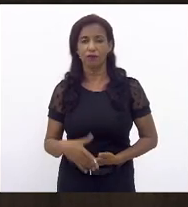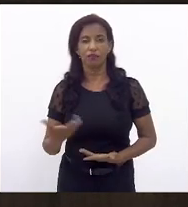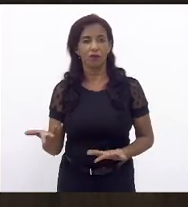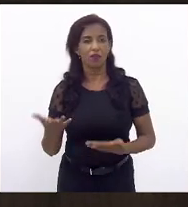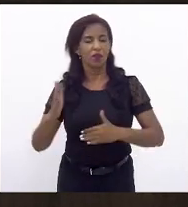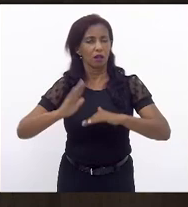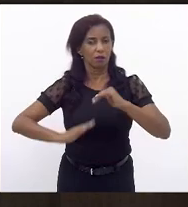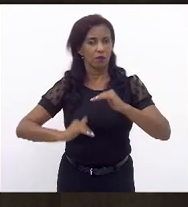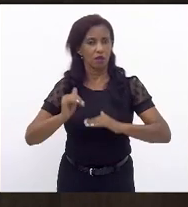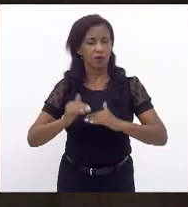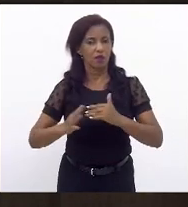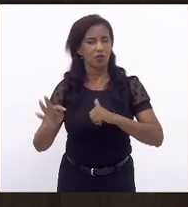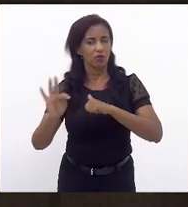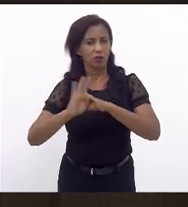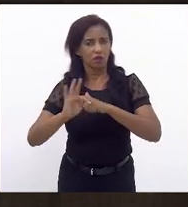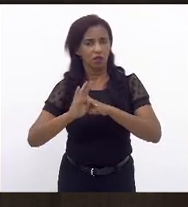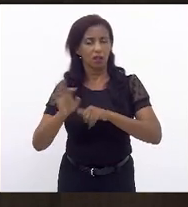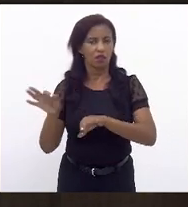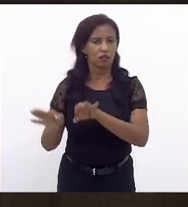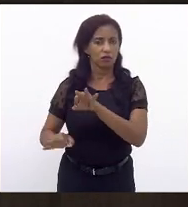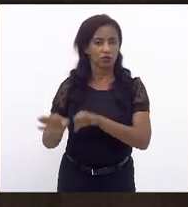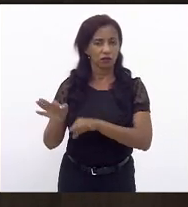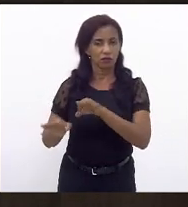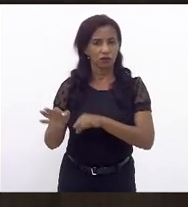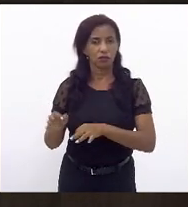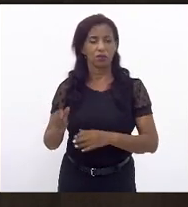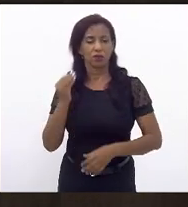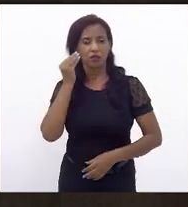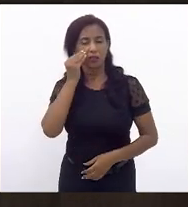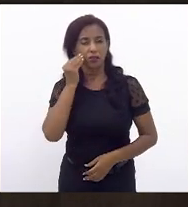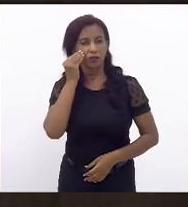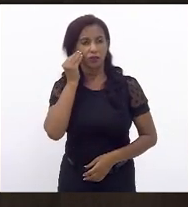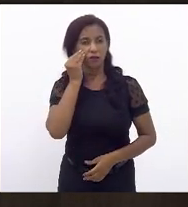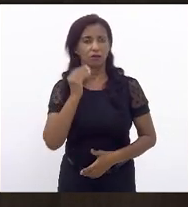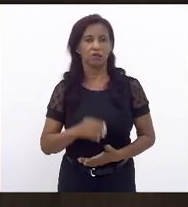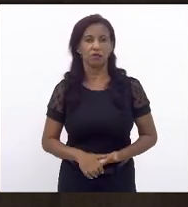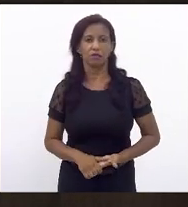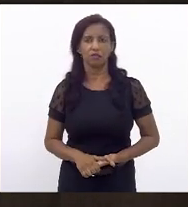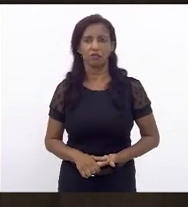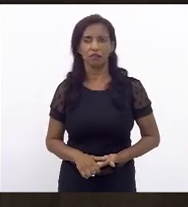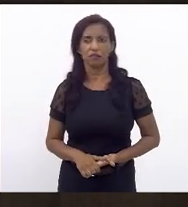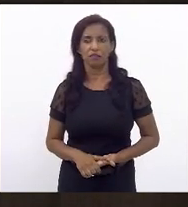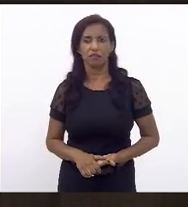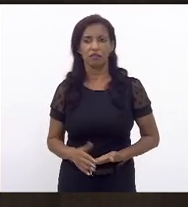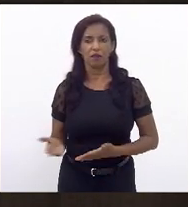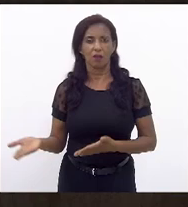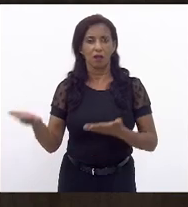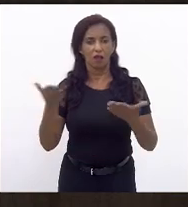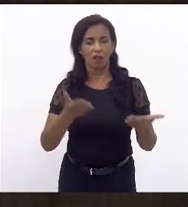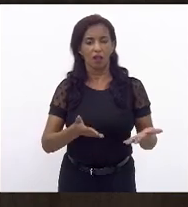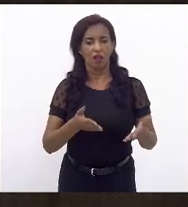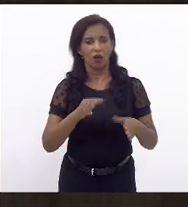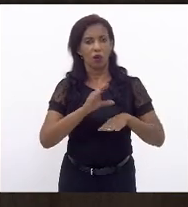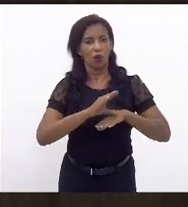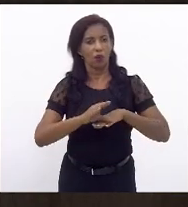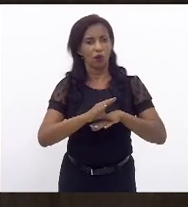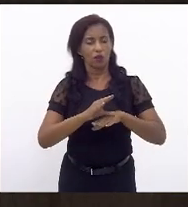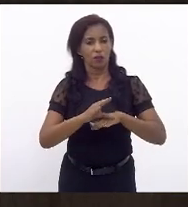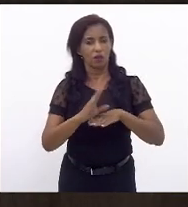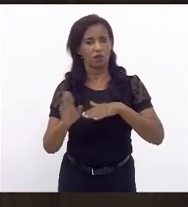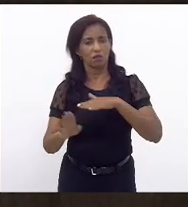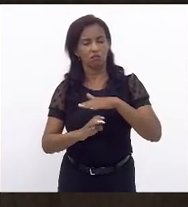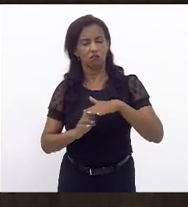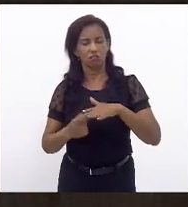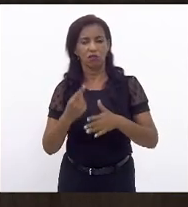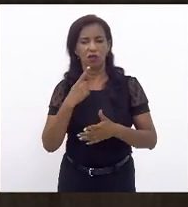total capacidade técnica, jurídica e experiência para estar assumindo a vaga de conselheiro na Genersa e